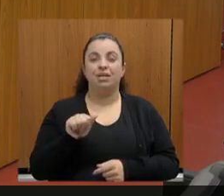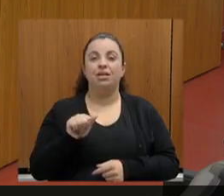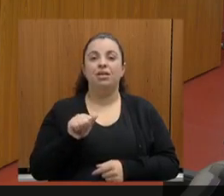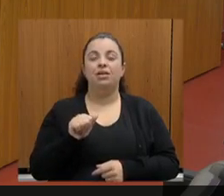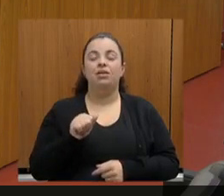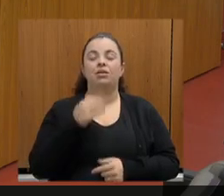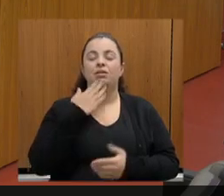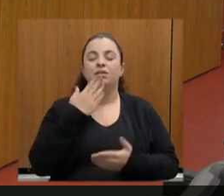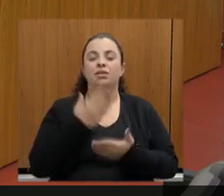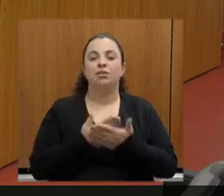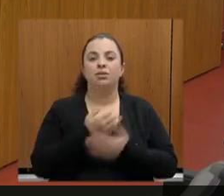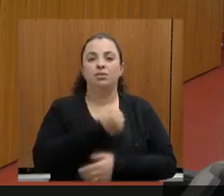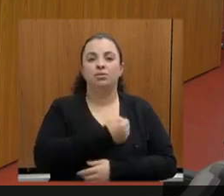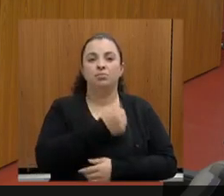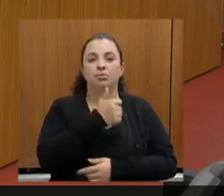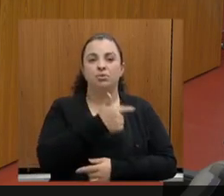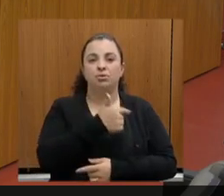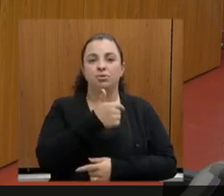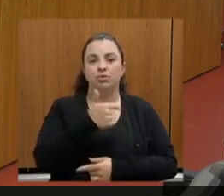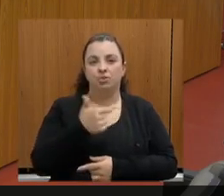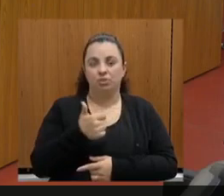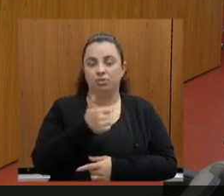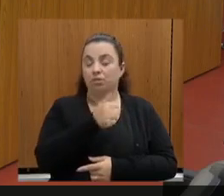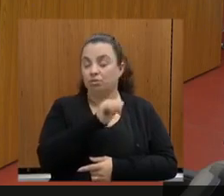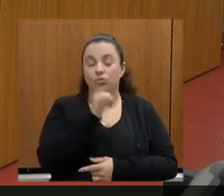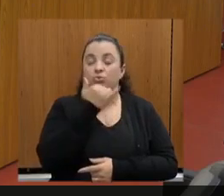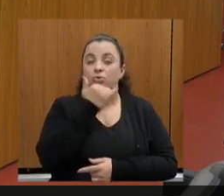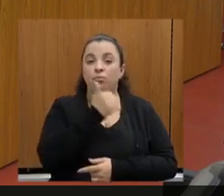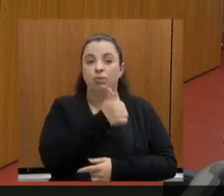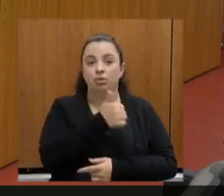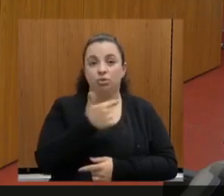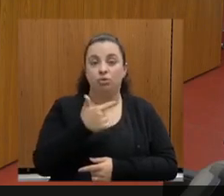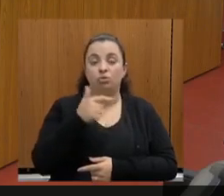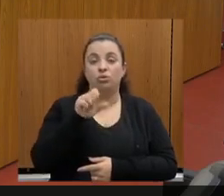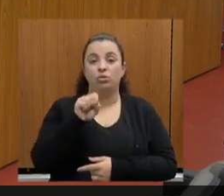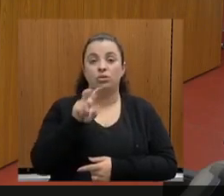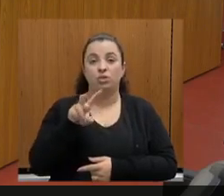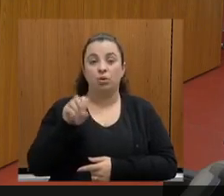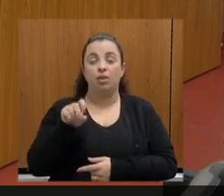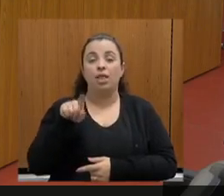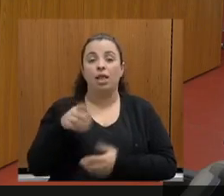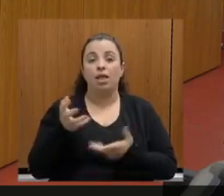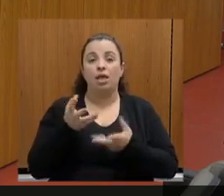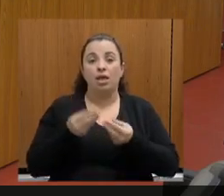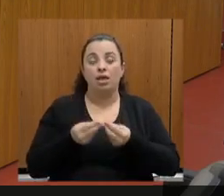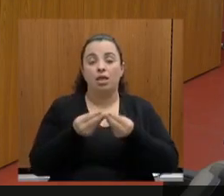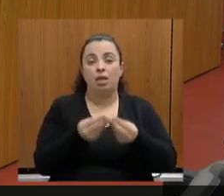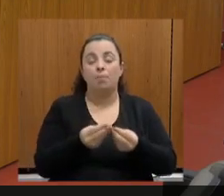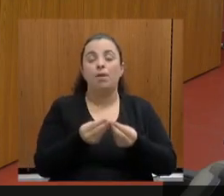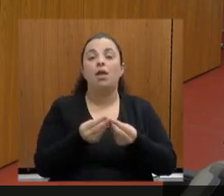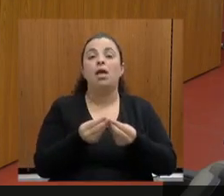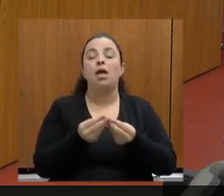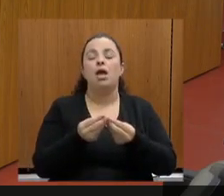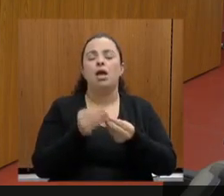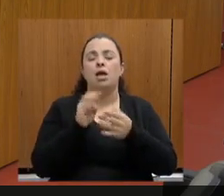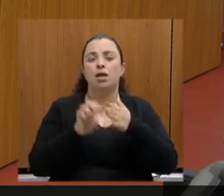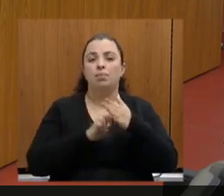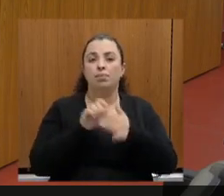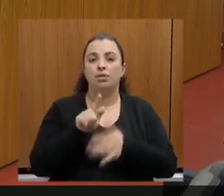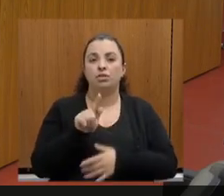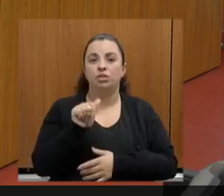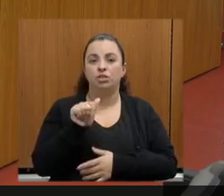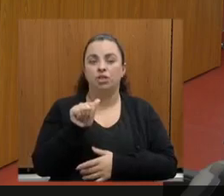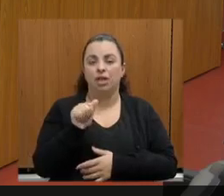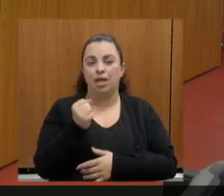deputado que este subscreve requer nos termos regimentais que seja encaminhado à companhia de gás de Minas